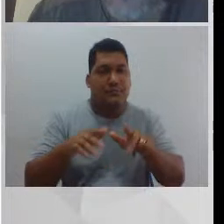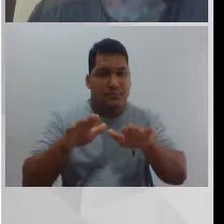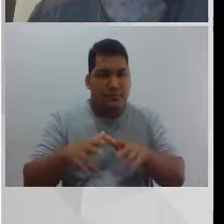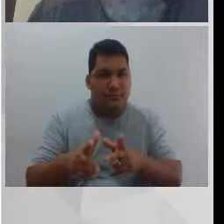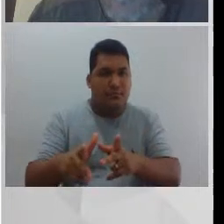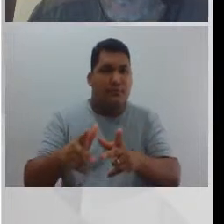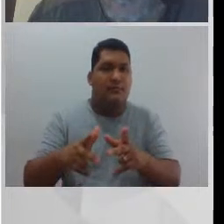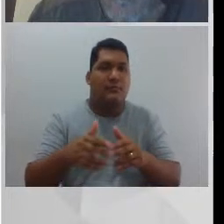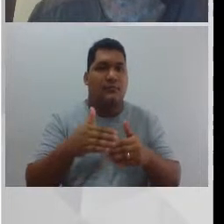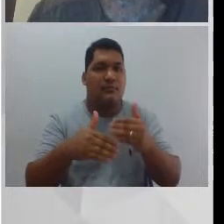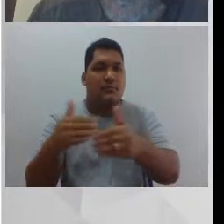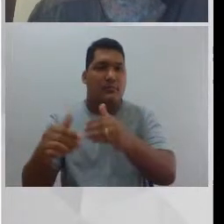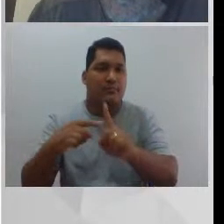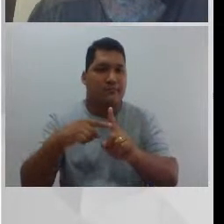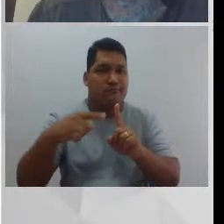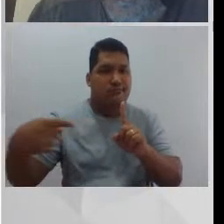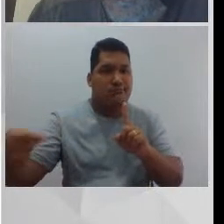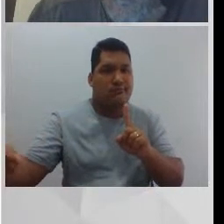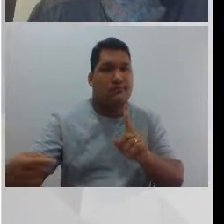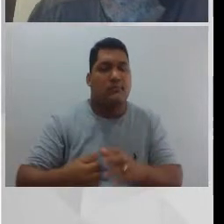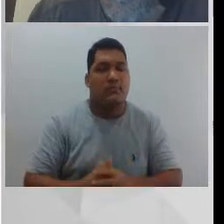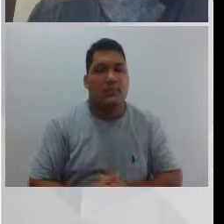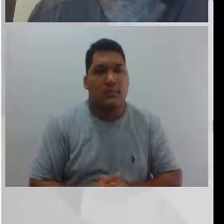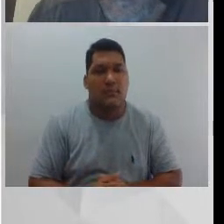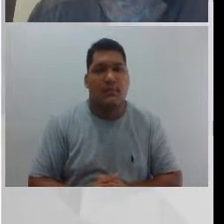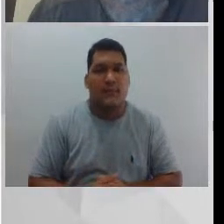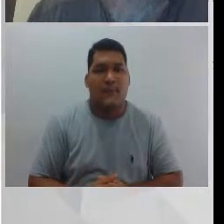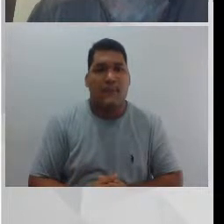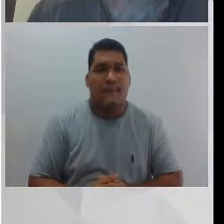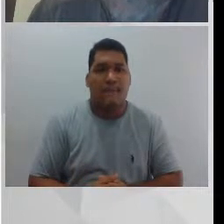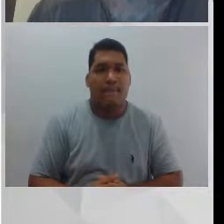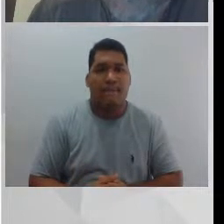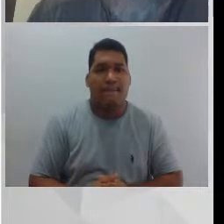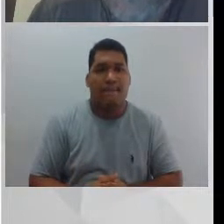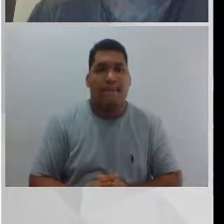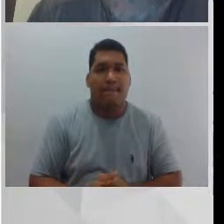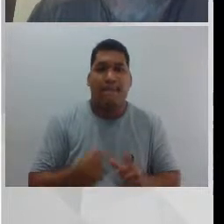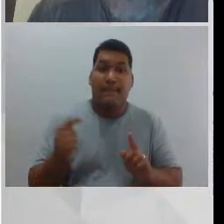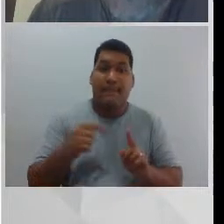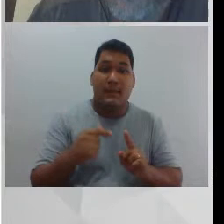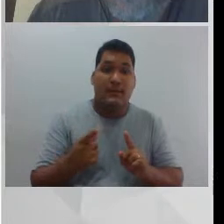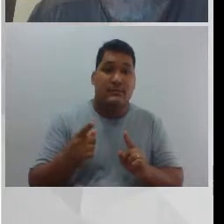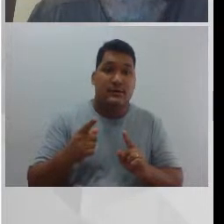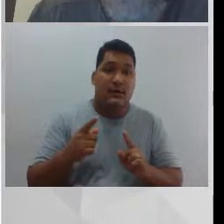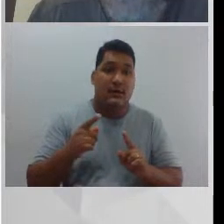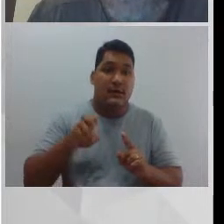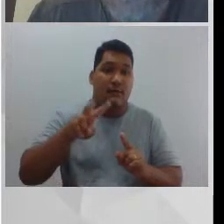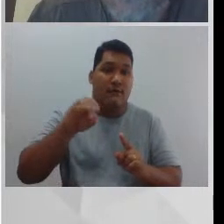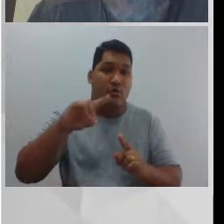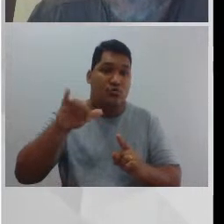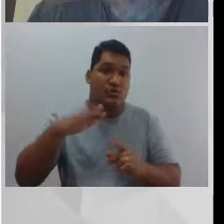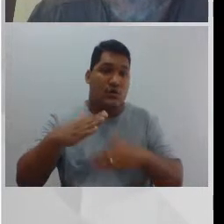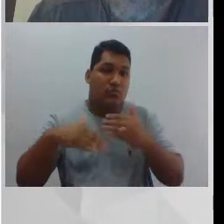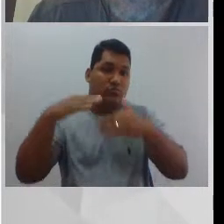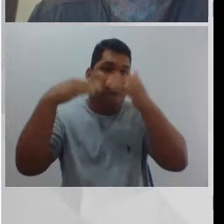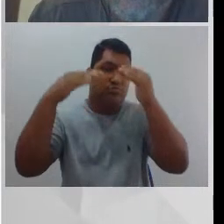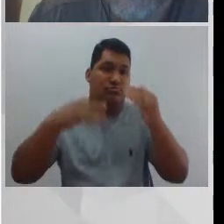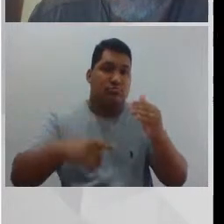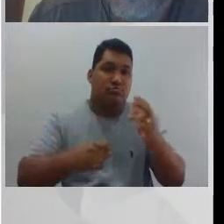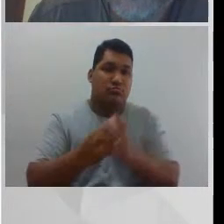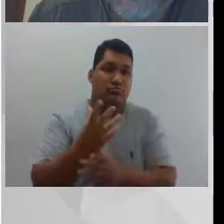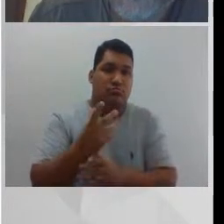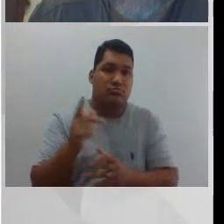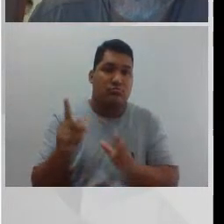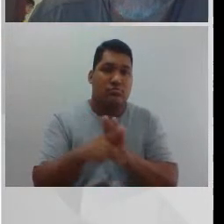geração. E essa evolução é feita com a transmissão, né, das características genéticas